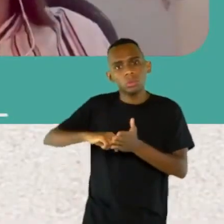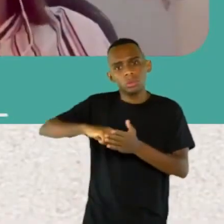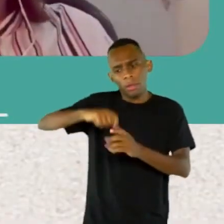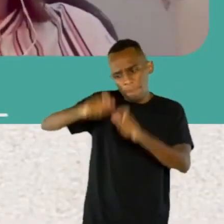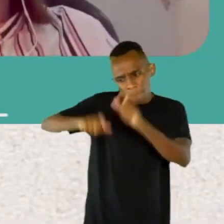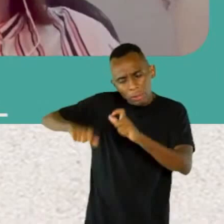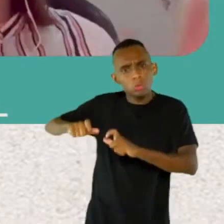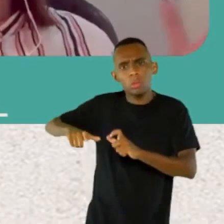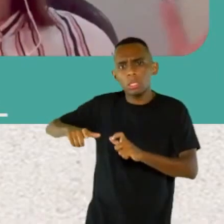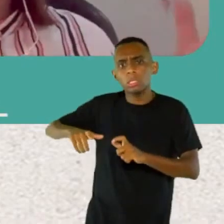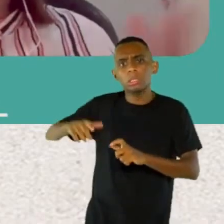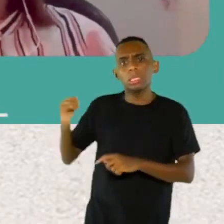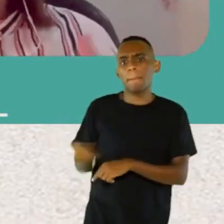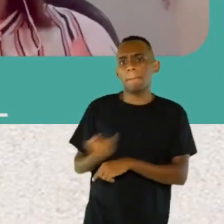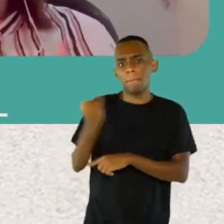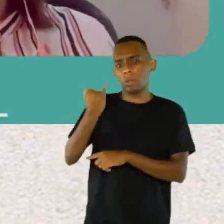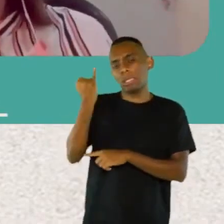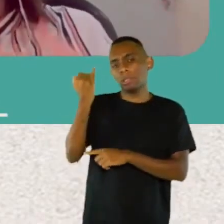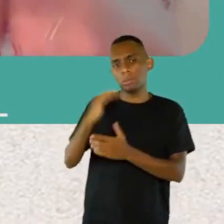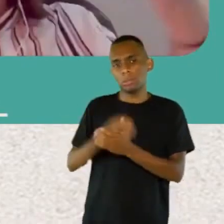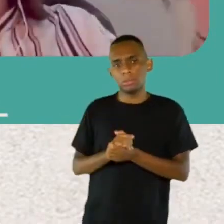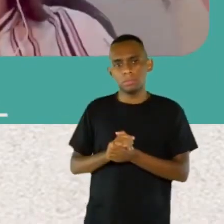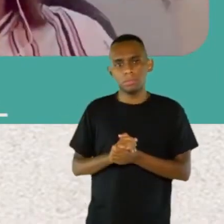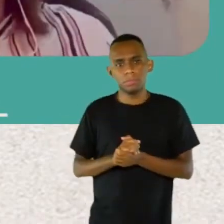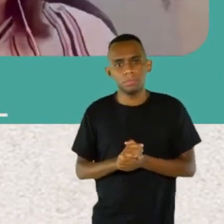geração, porque o Rubem